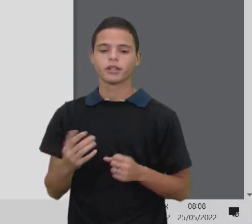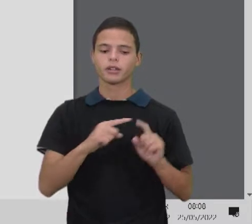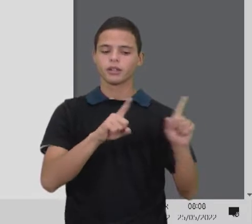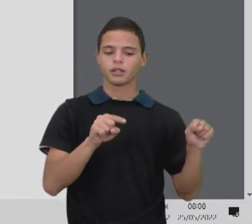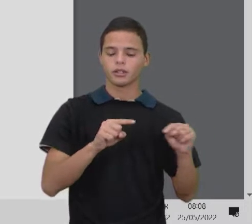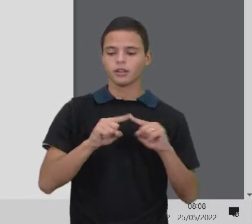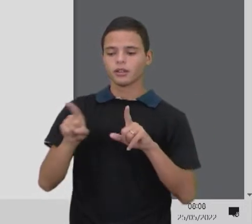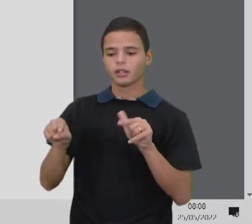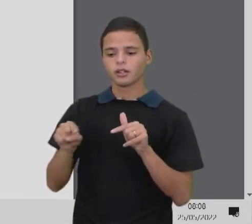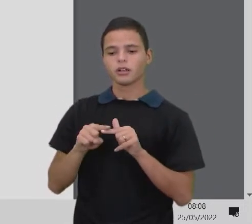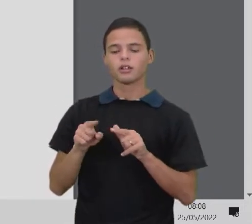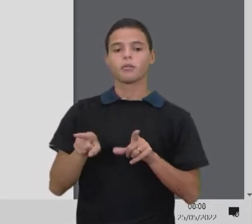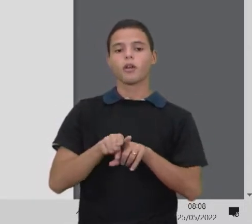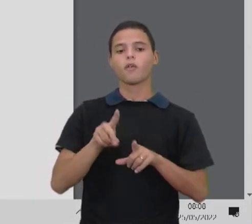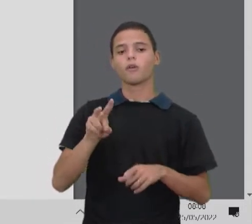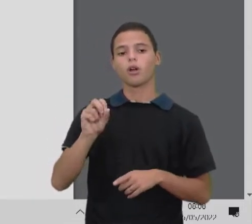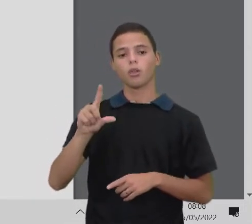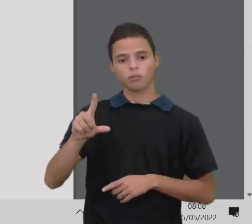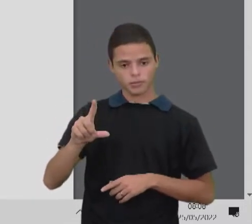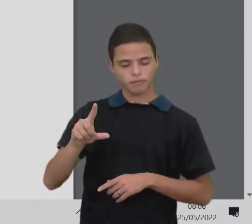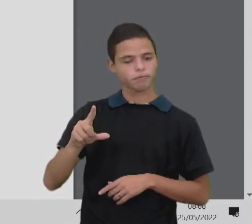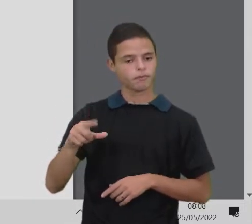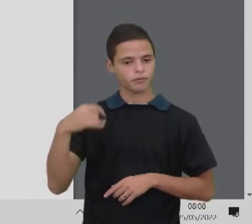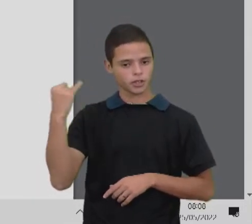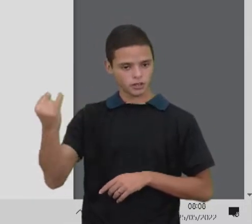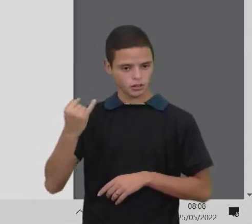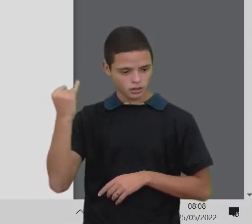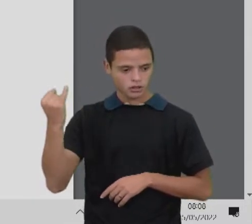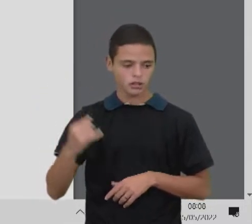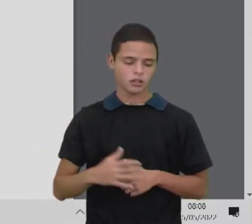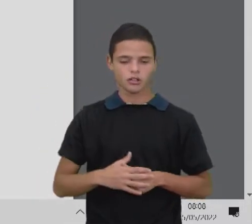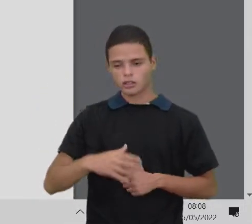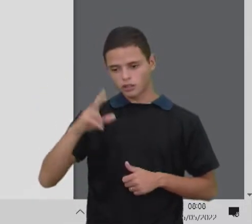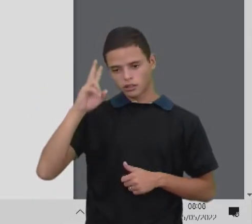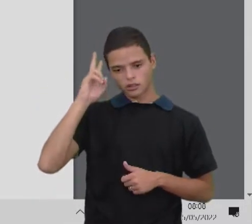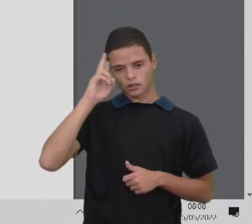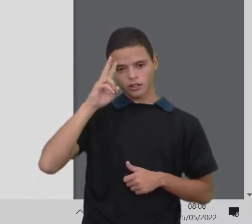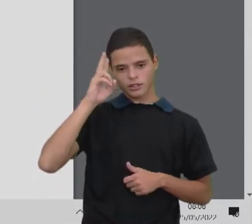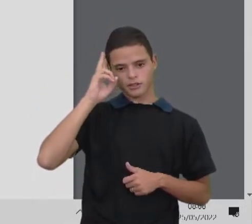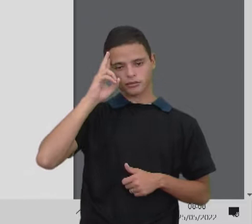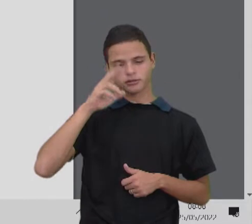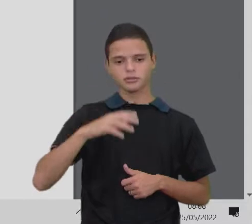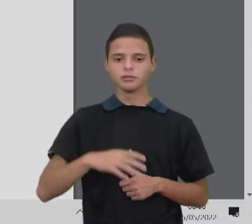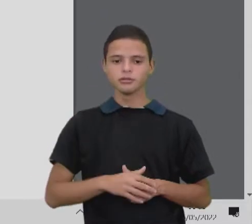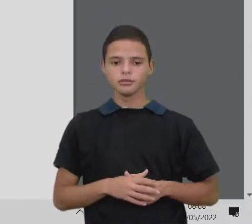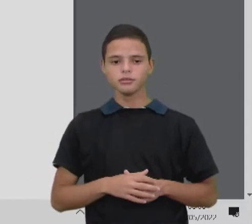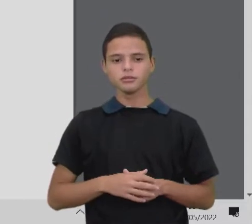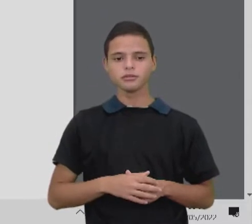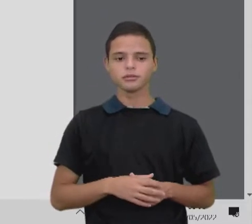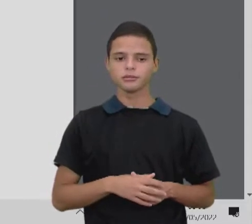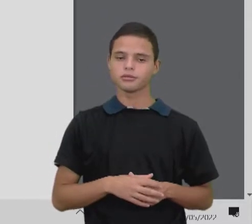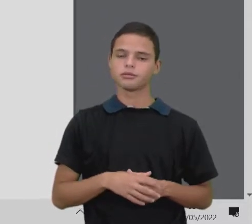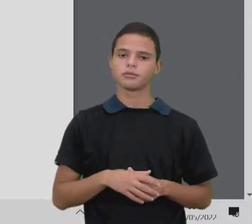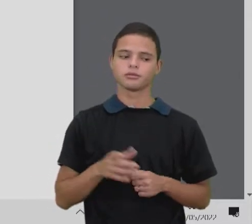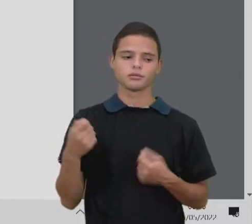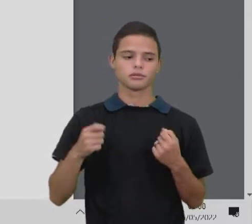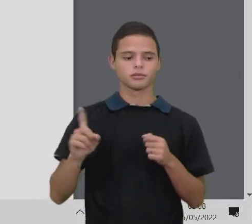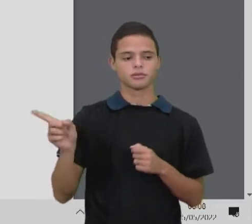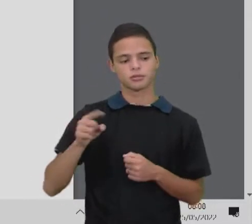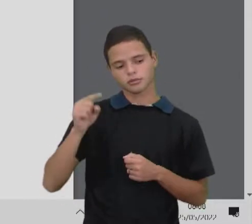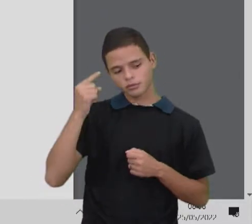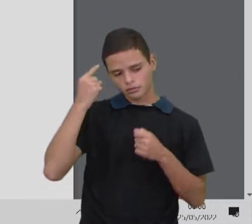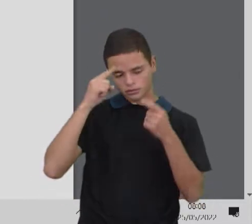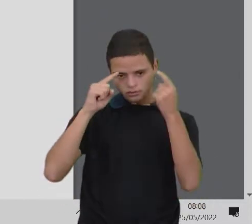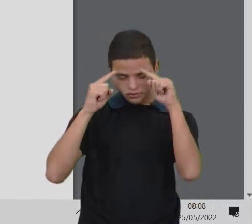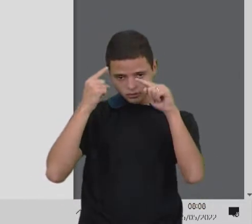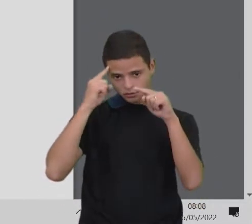das edificações. Então, lembra que eu falei para vocês? Não basta ter a ideia. Será que eu posso realizar